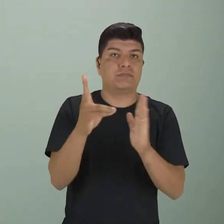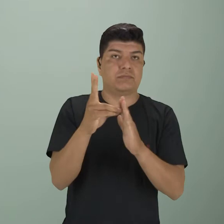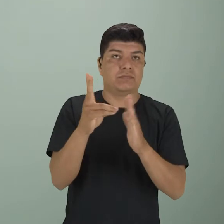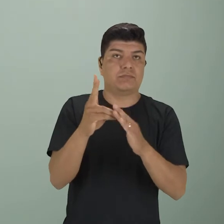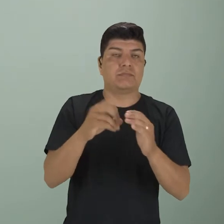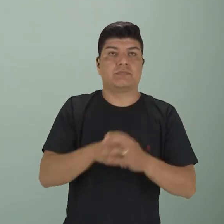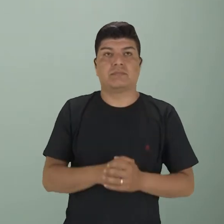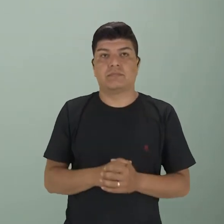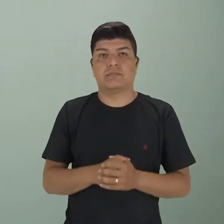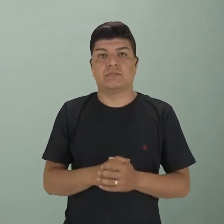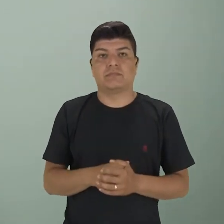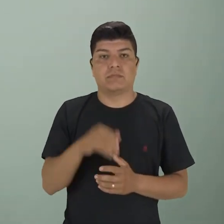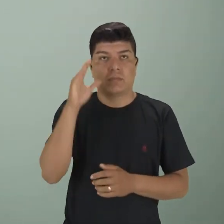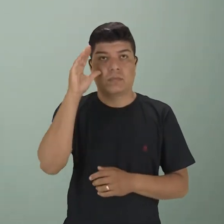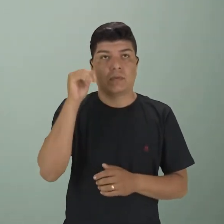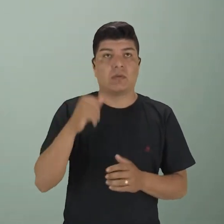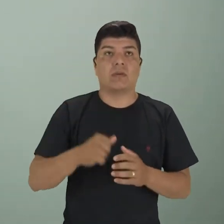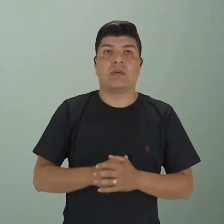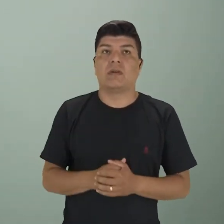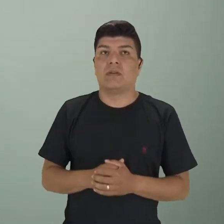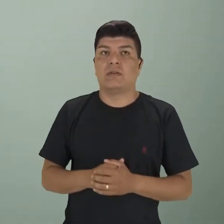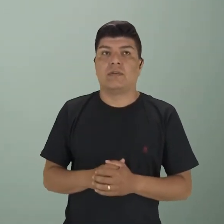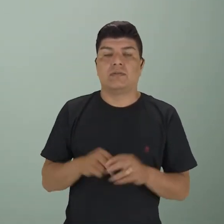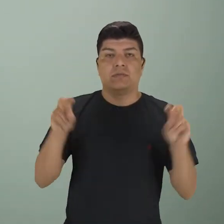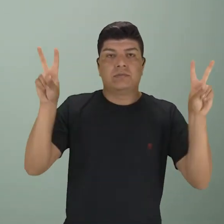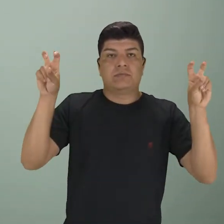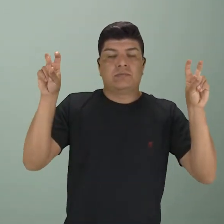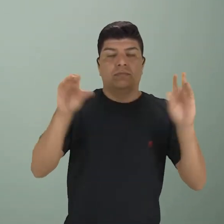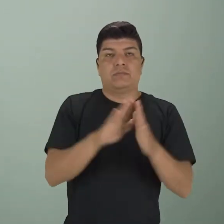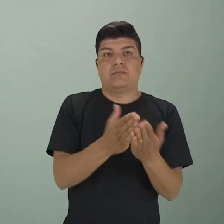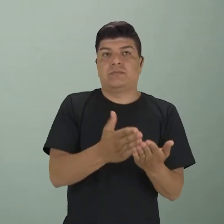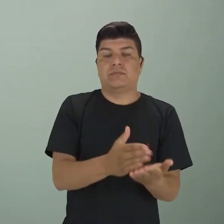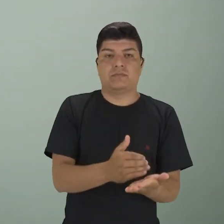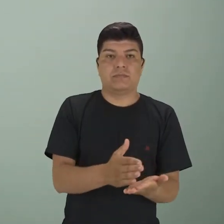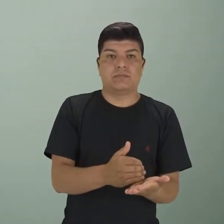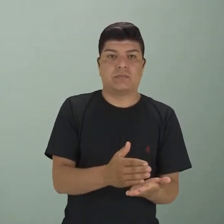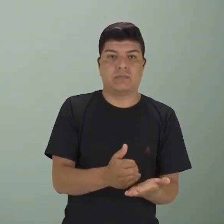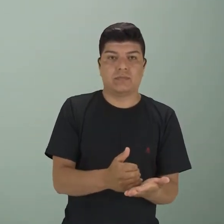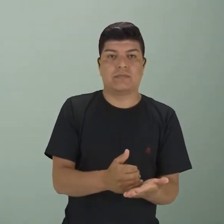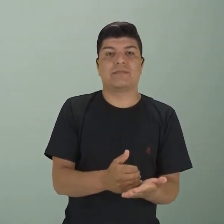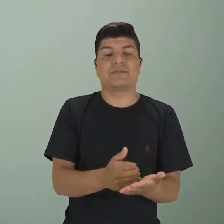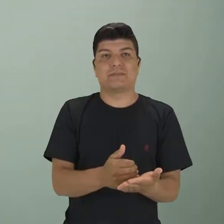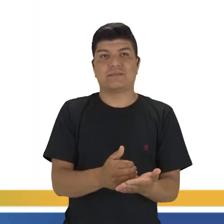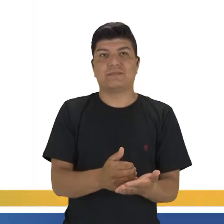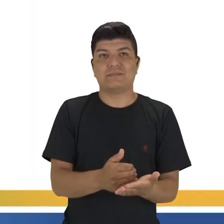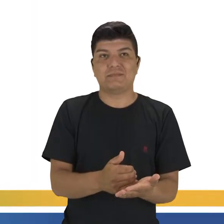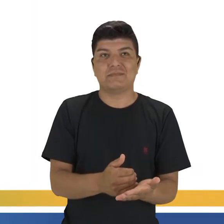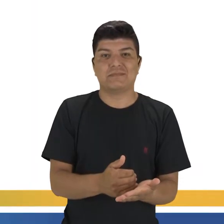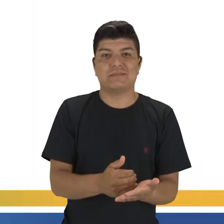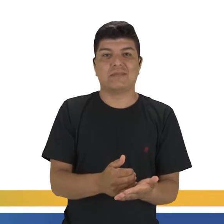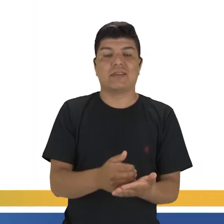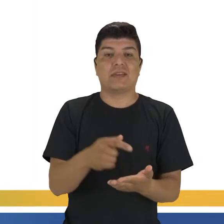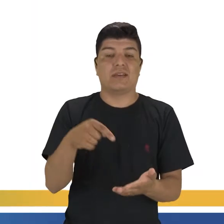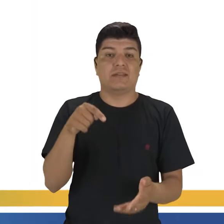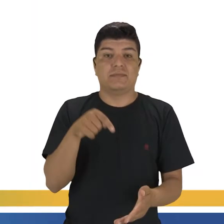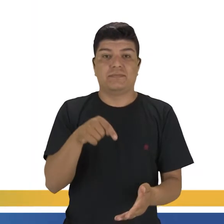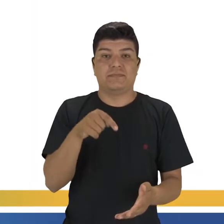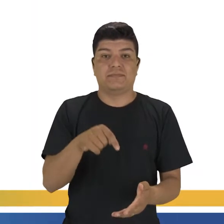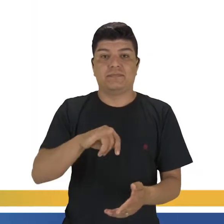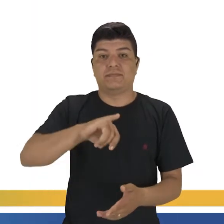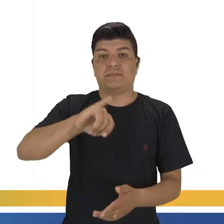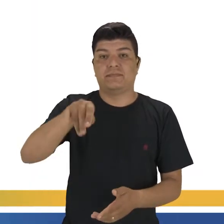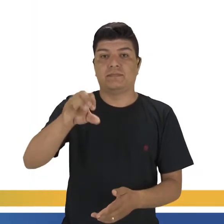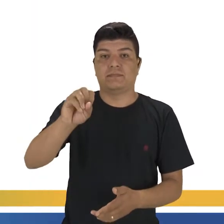uma curiosidade sobre o título desse livro que é bem interessante. Você sabia que no título dessa obra, José de